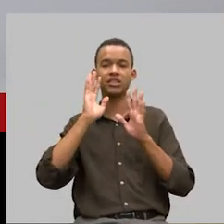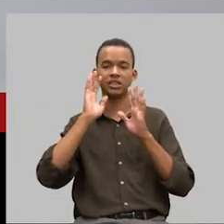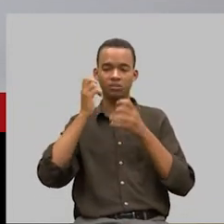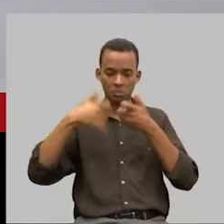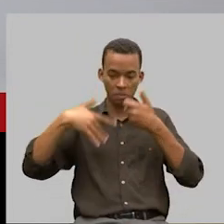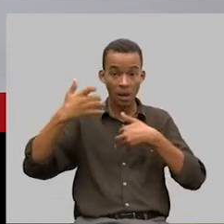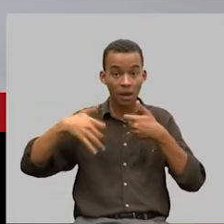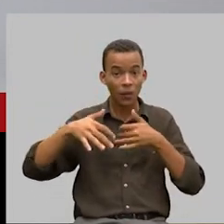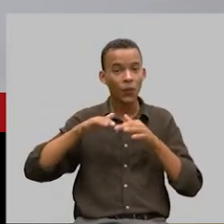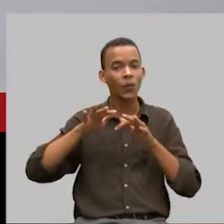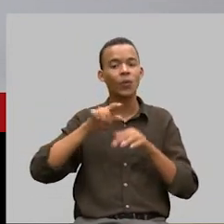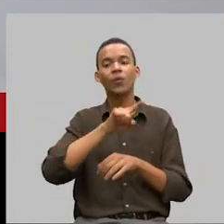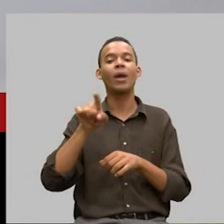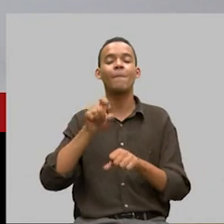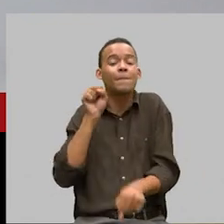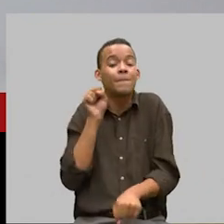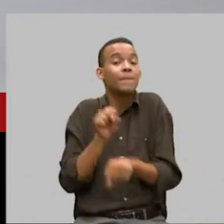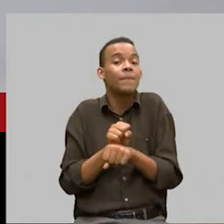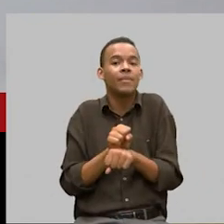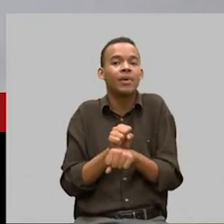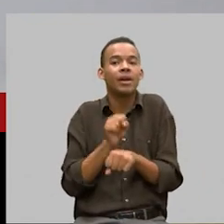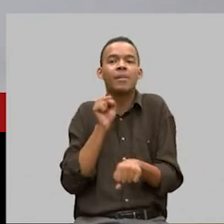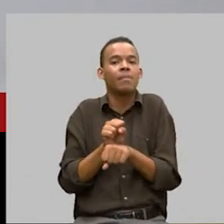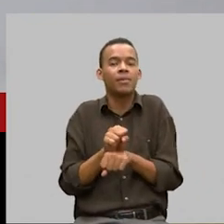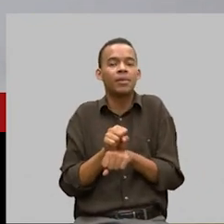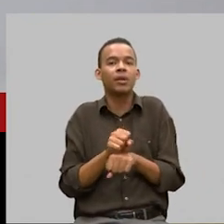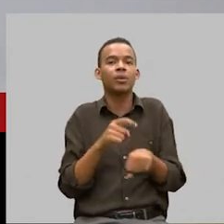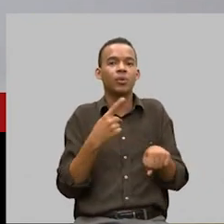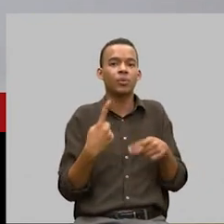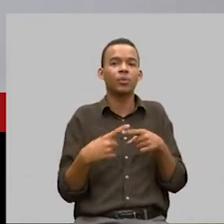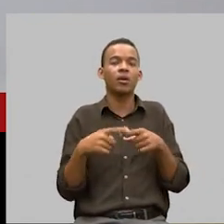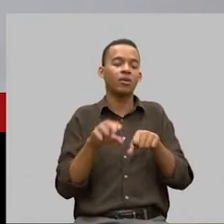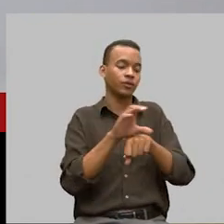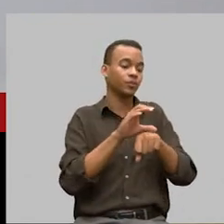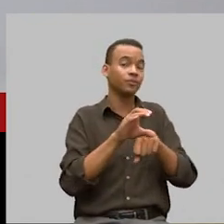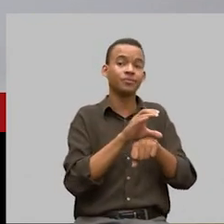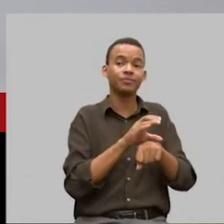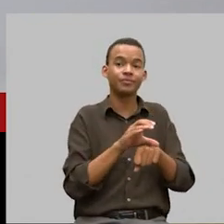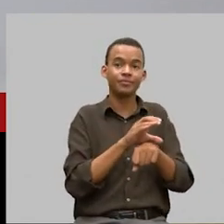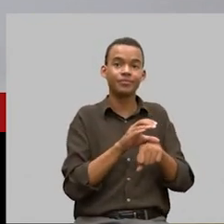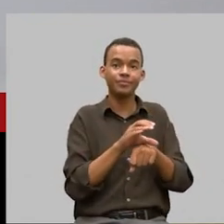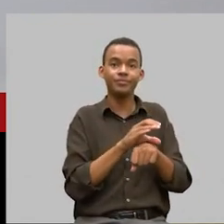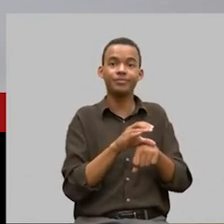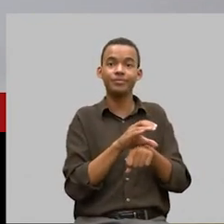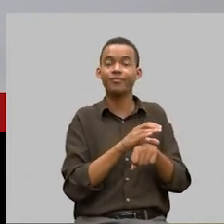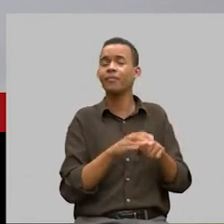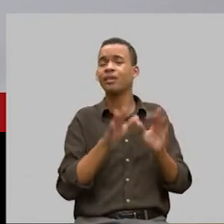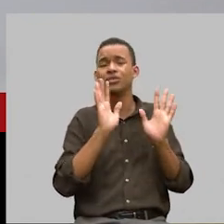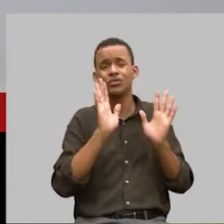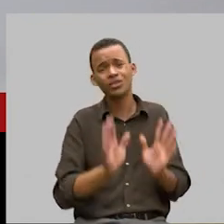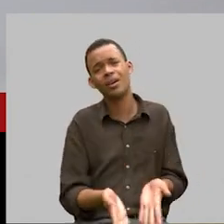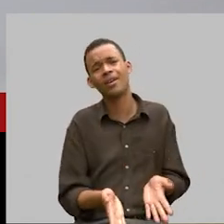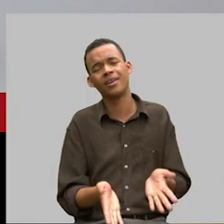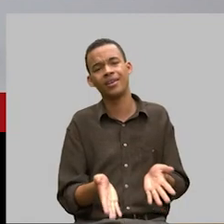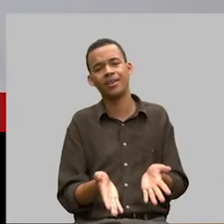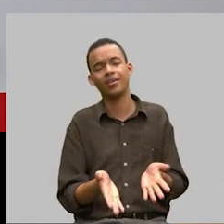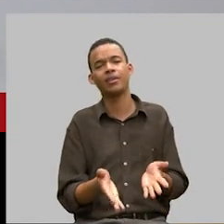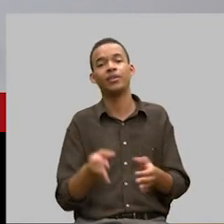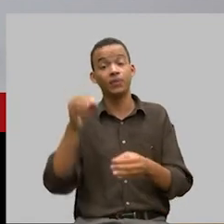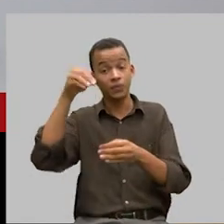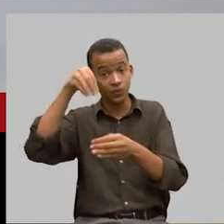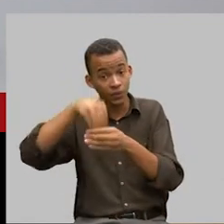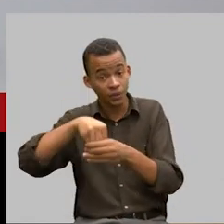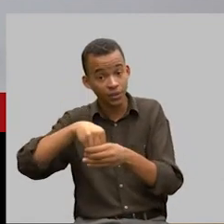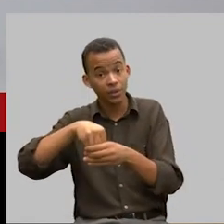Roda a Roda já existe tá girando já faz algumas décadas chama-se Constituição Federal O que é possível fazer dentro de educação tá